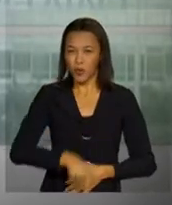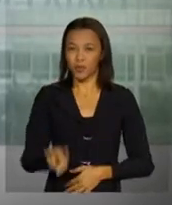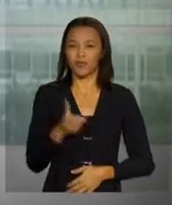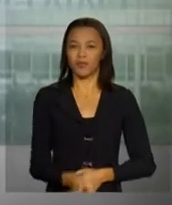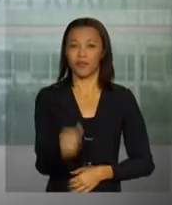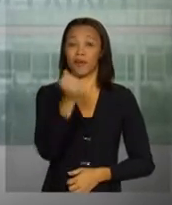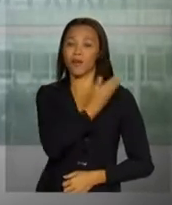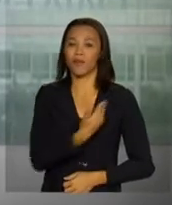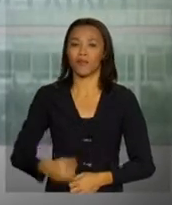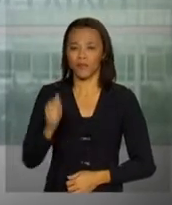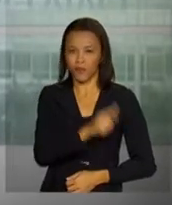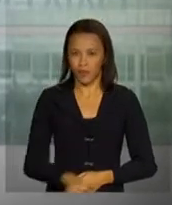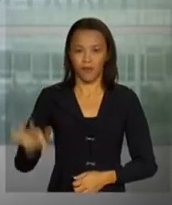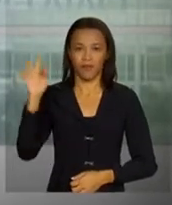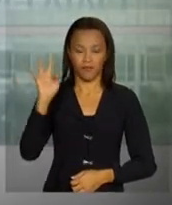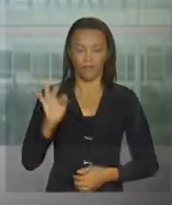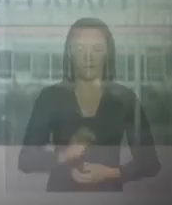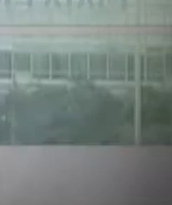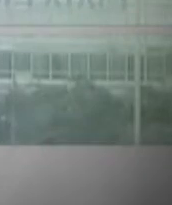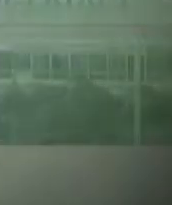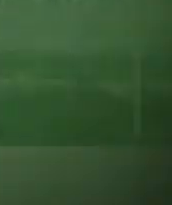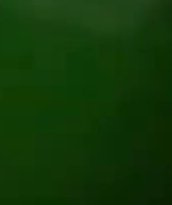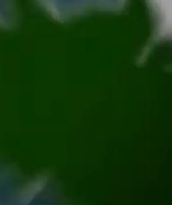NBR, a TV do Governo Federal.